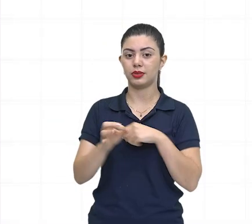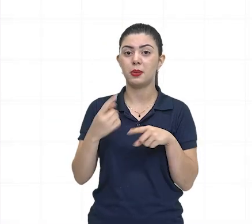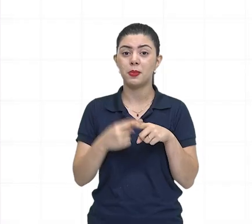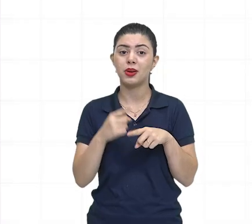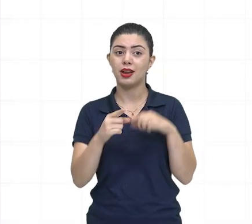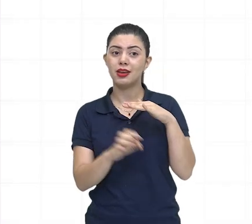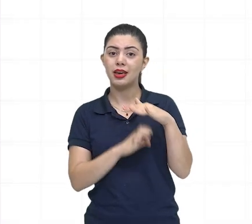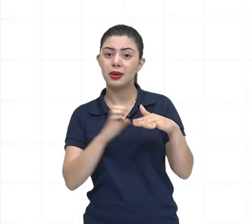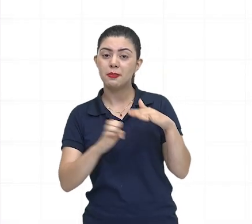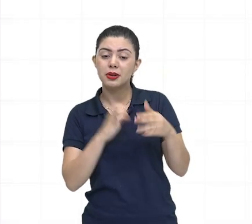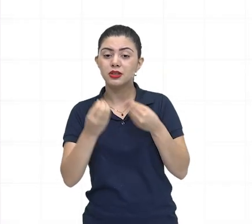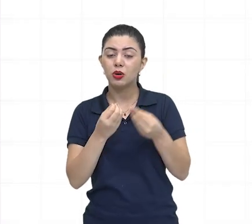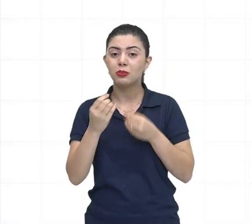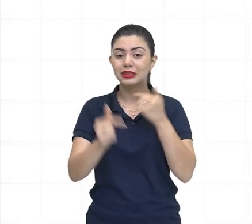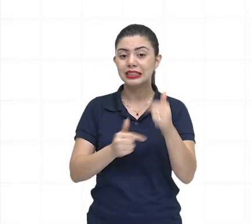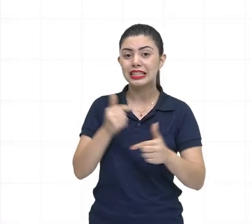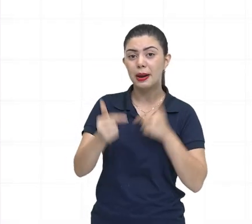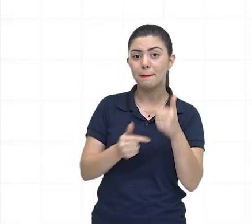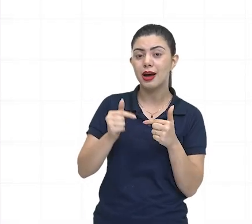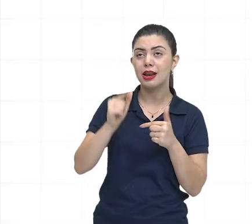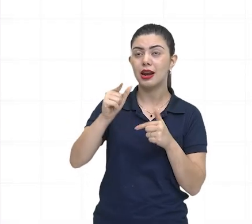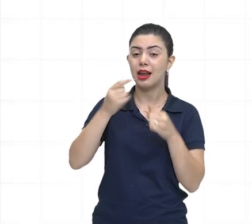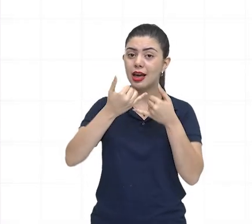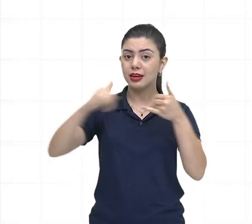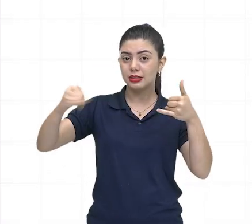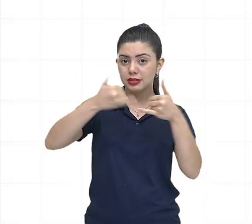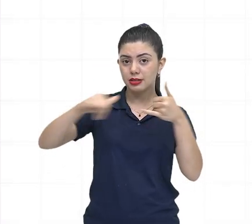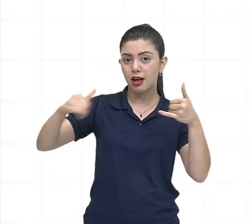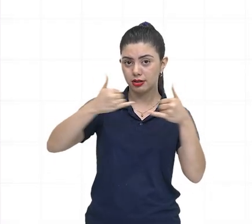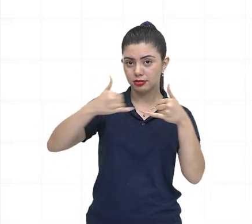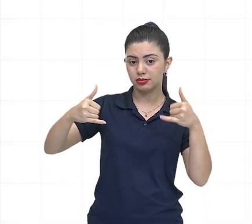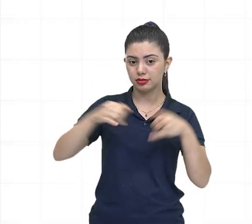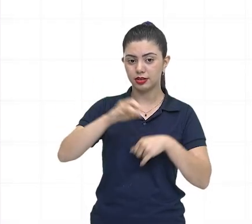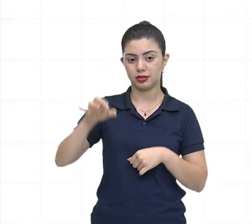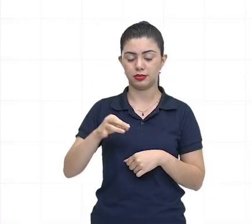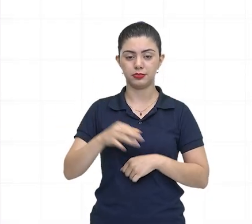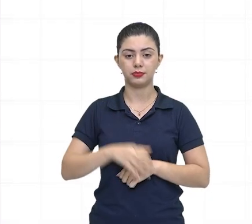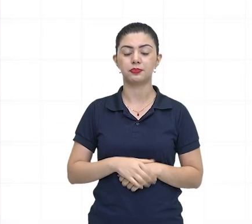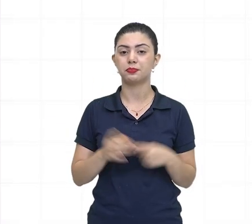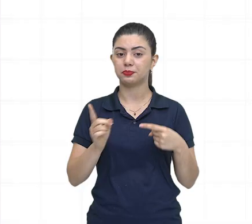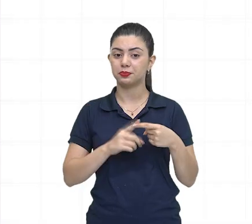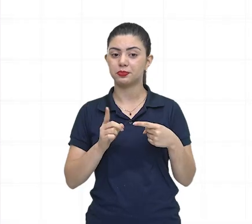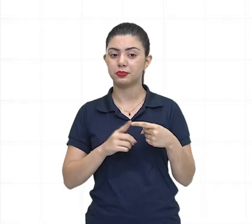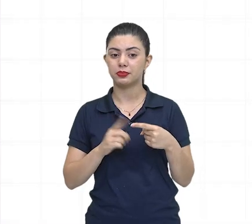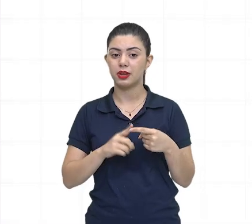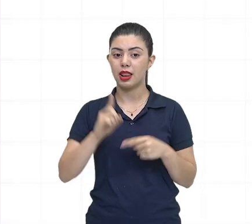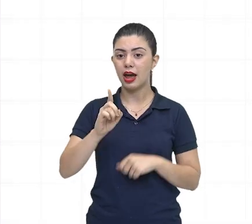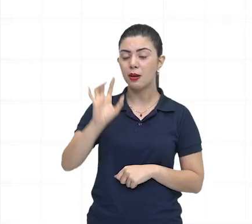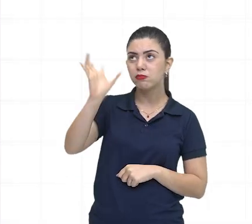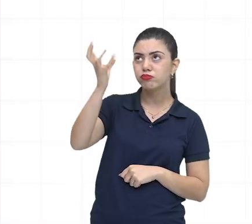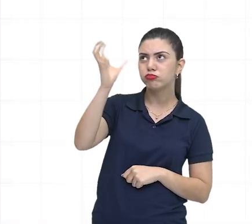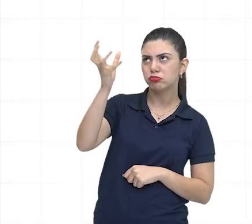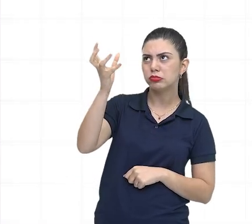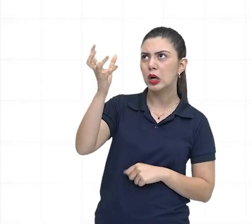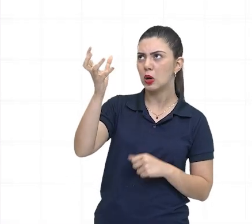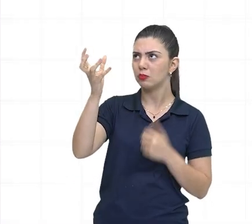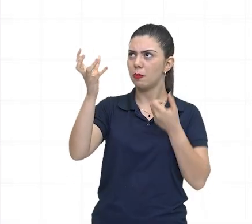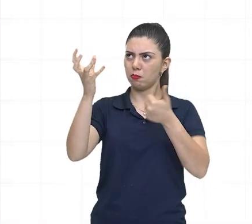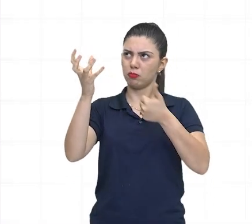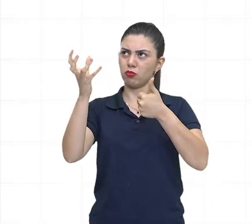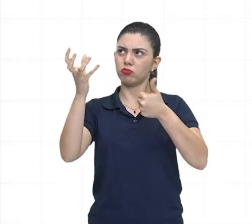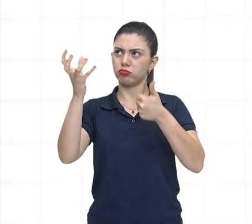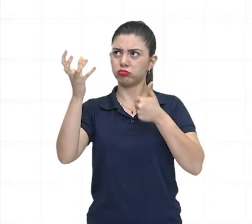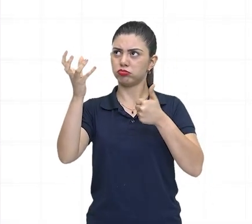empresa trabalha com instalações elétricas, então vamos ver, ó. Primeiro, a lâmpada está